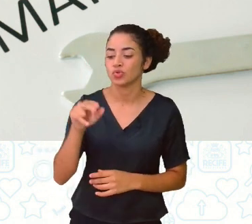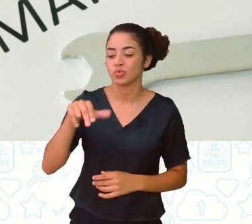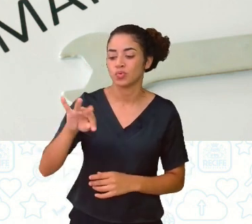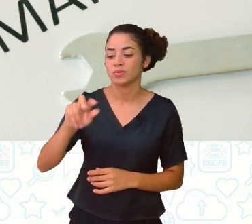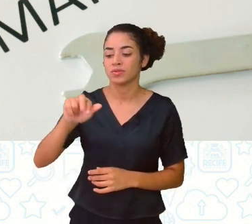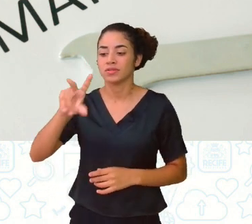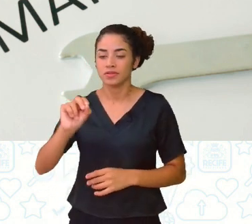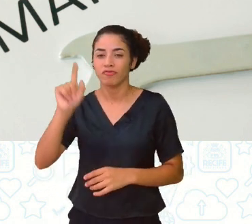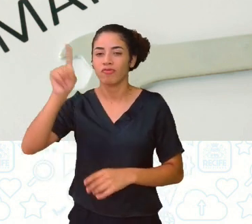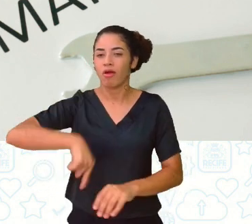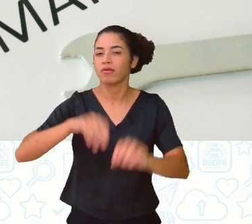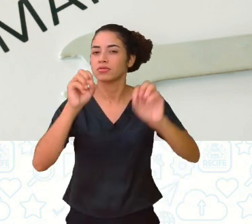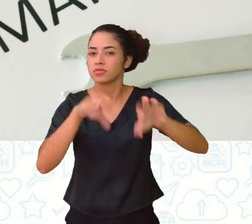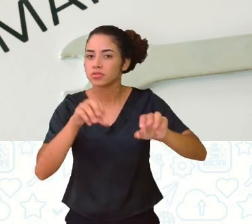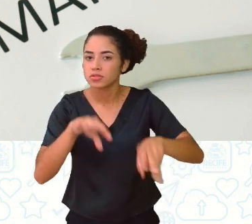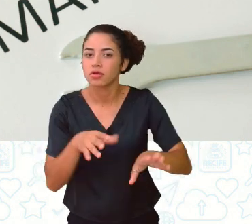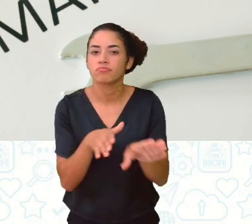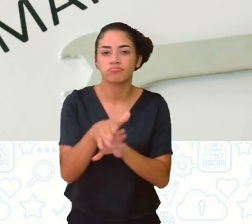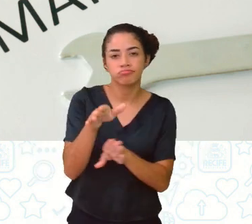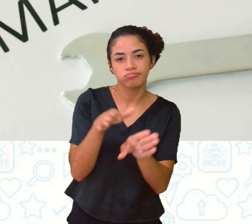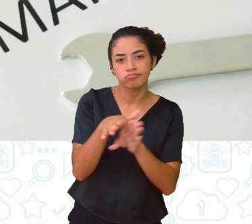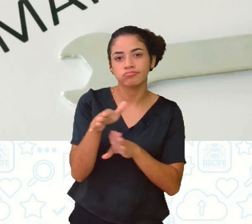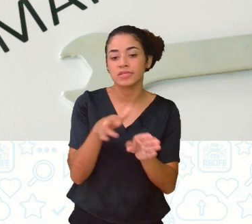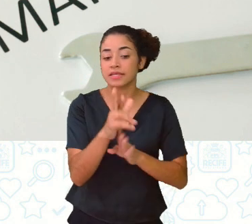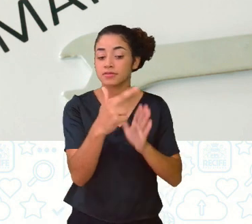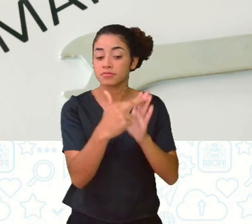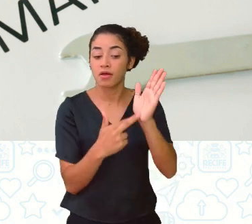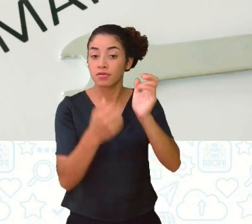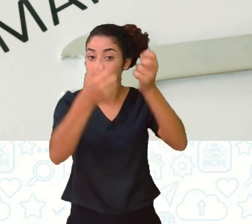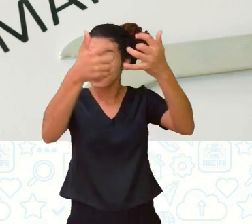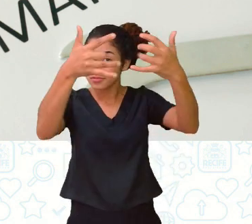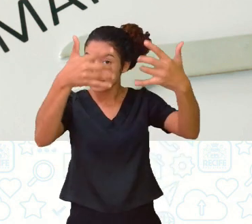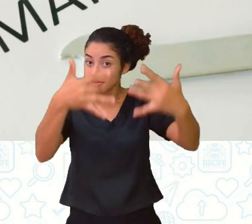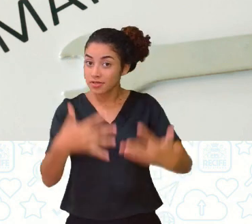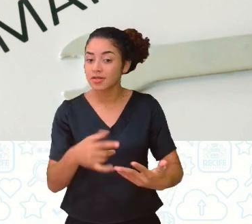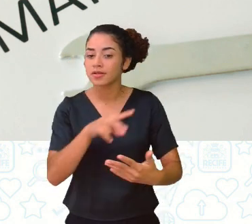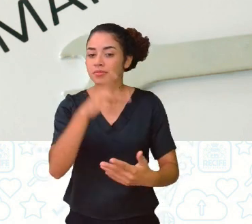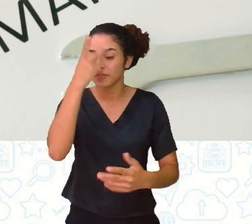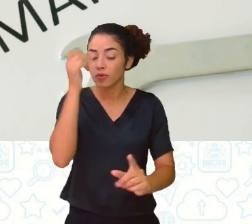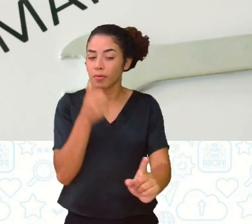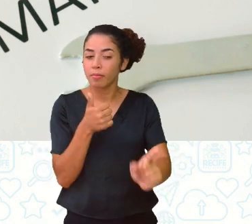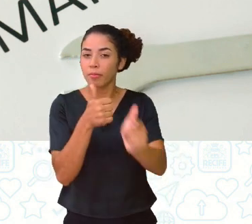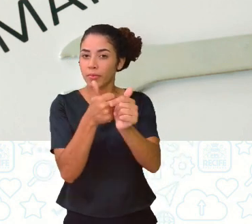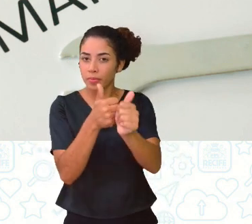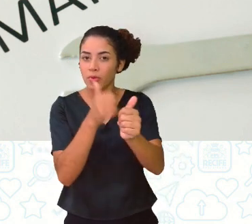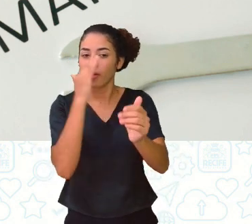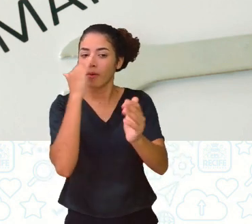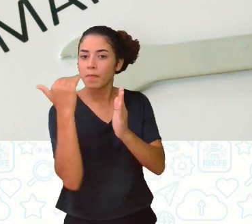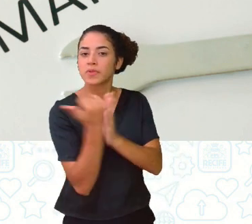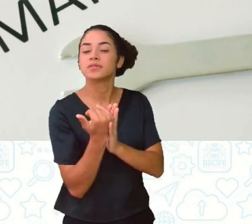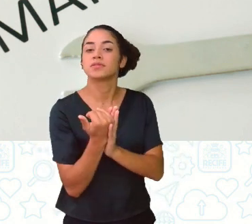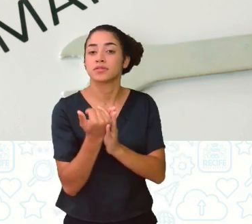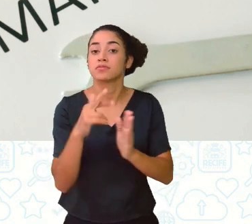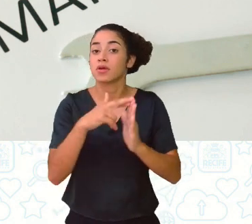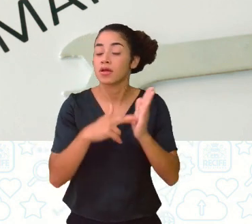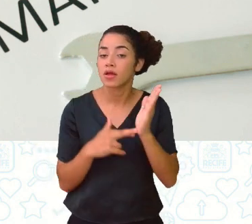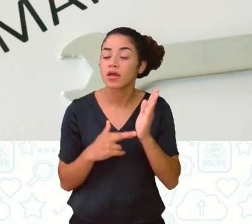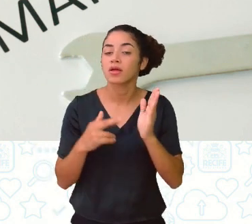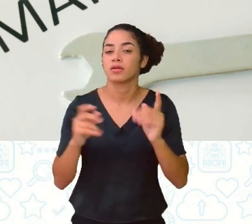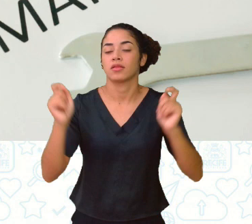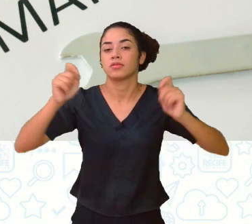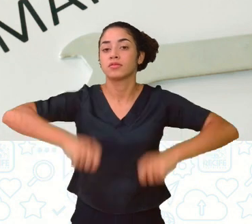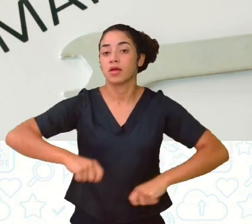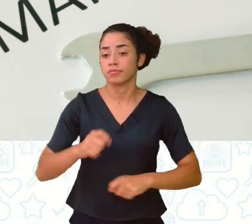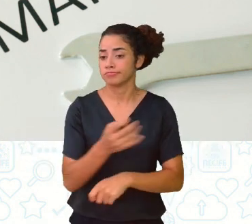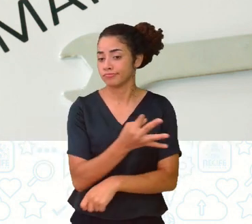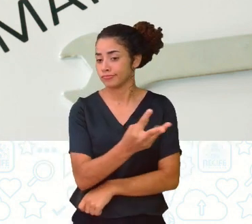assim, orientações, passa as regras para que as pessoas sigam e que essas regras consigam fazer com que eles